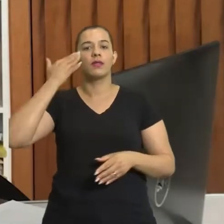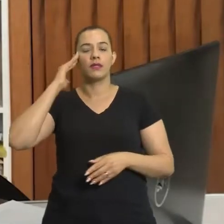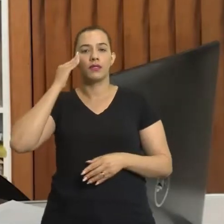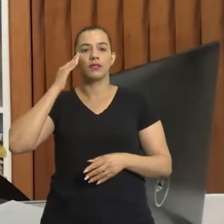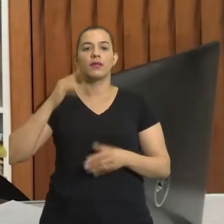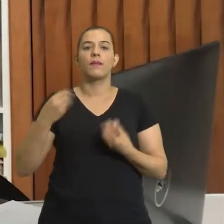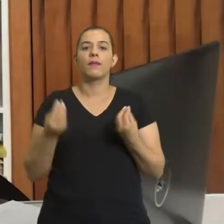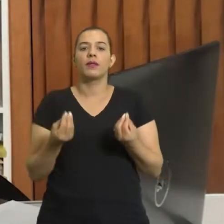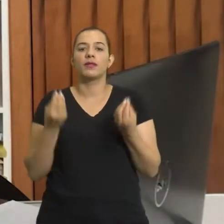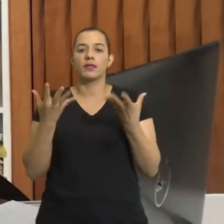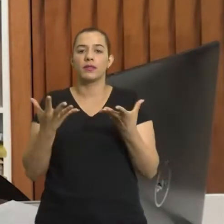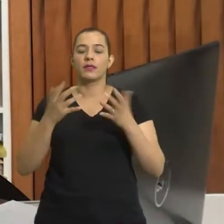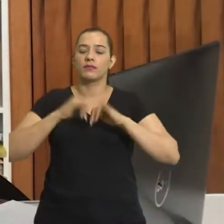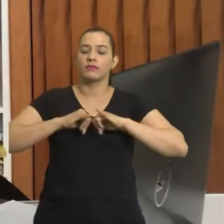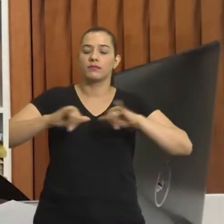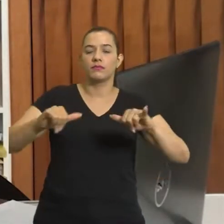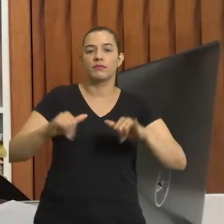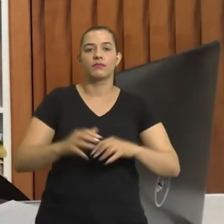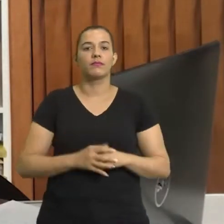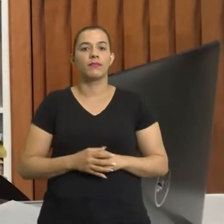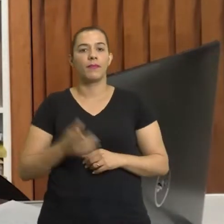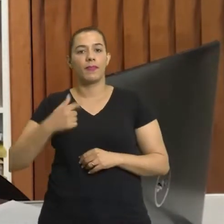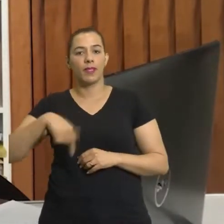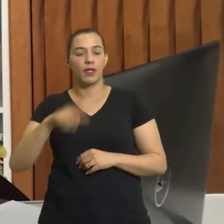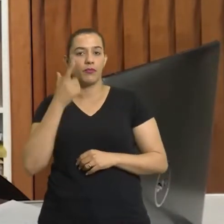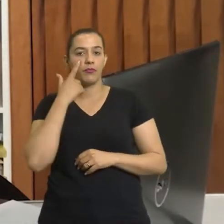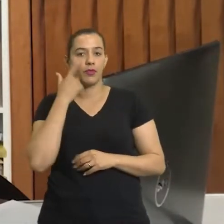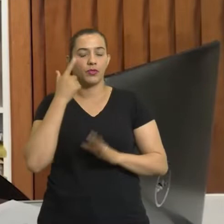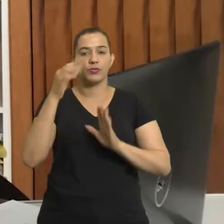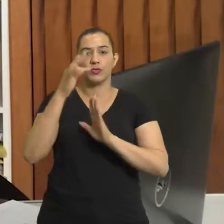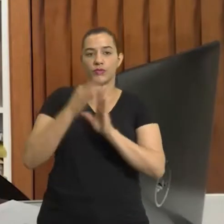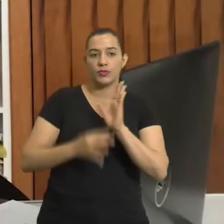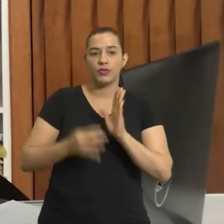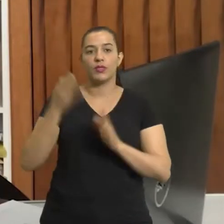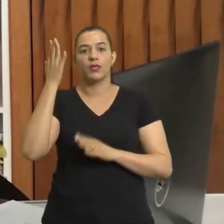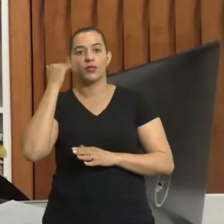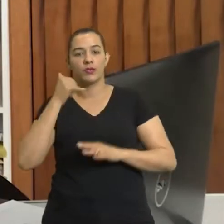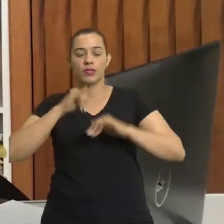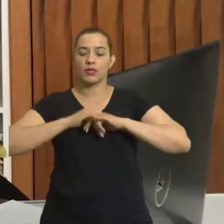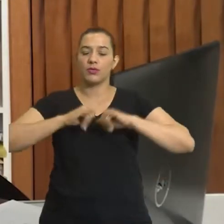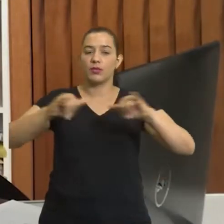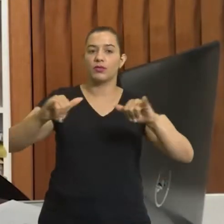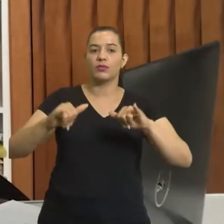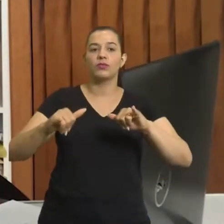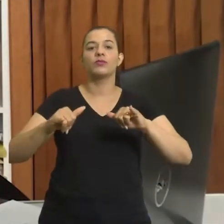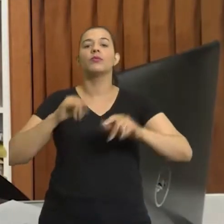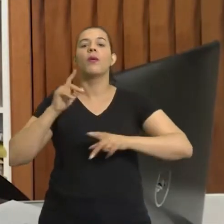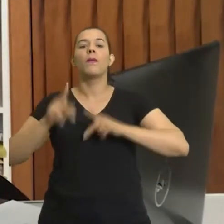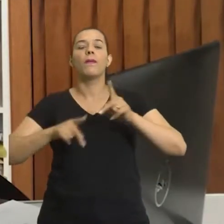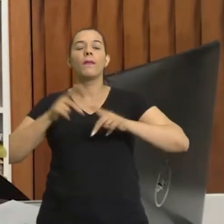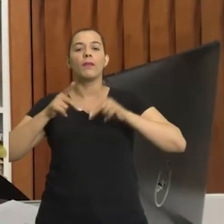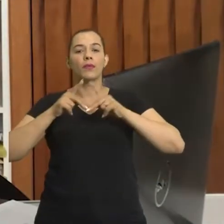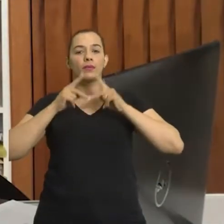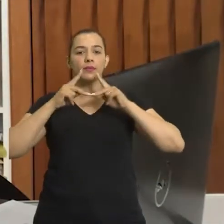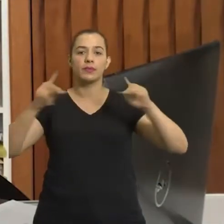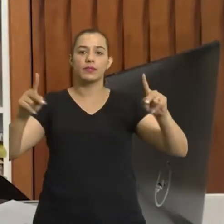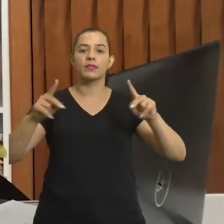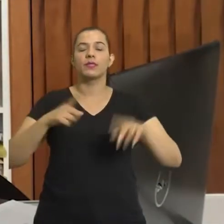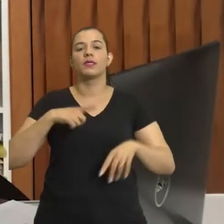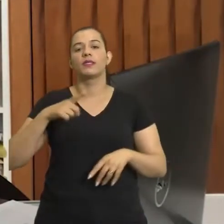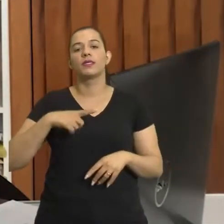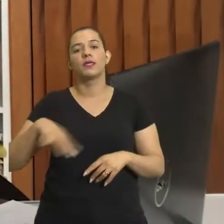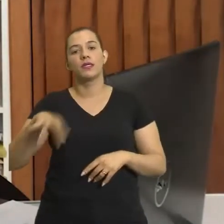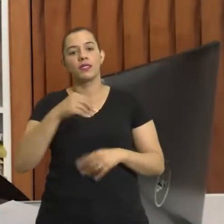que serve esse anúncio. Então, eu olho aquele texto, eu sei que é um anúncio publicitário. Um anúncio publicitário é um texto que tem